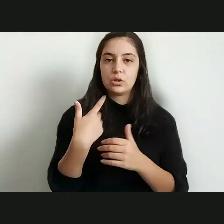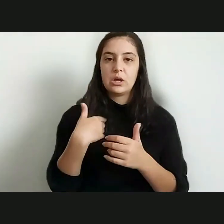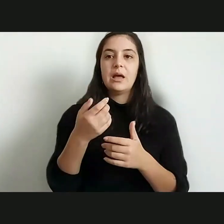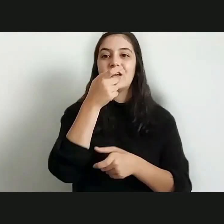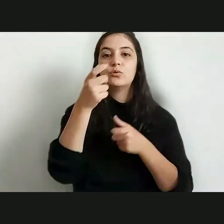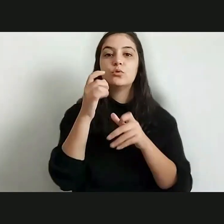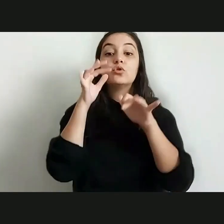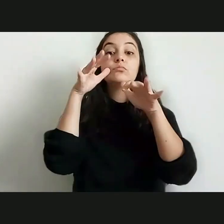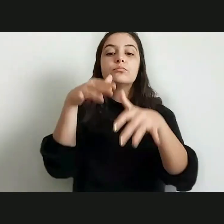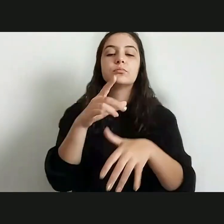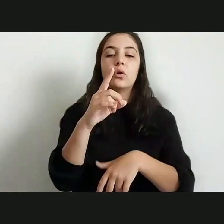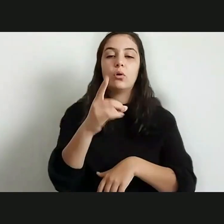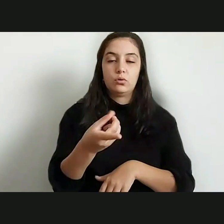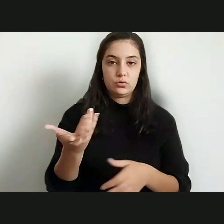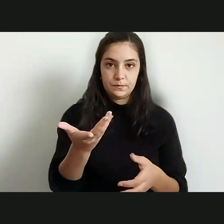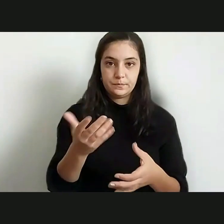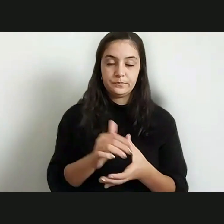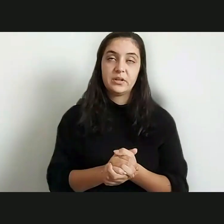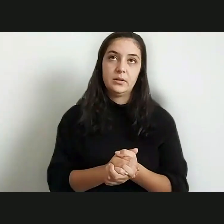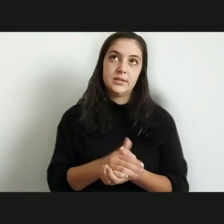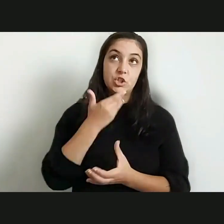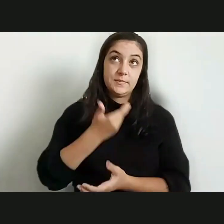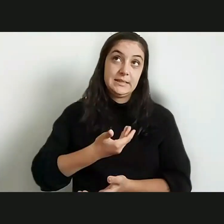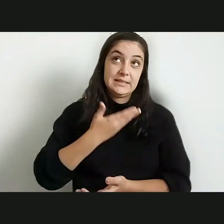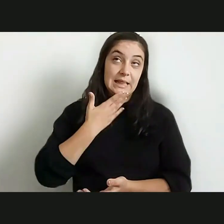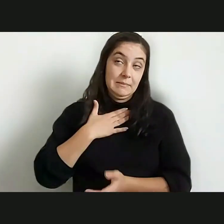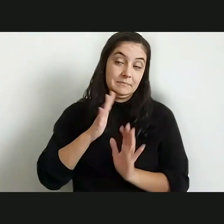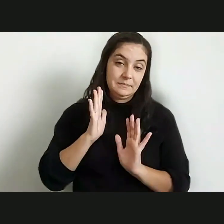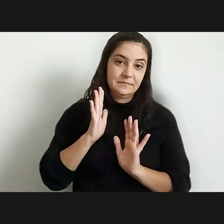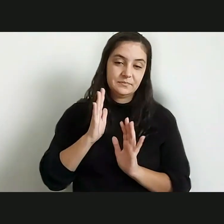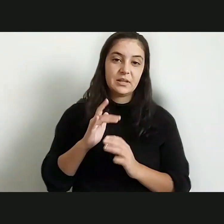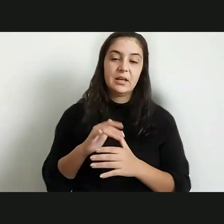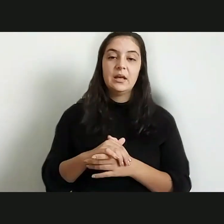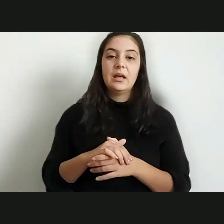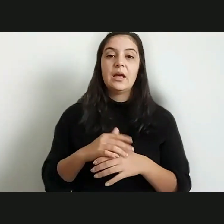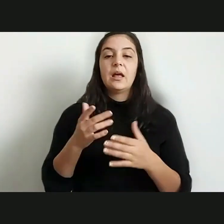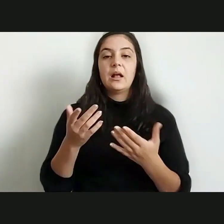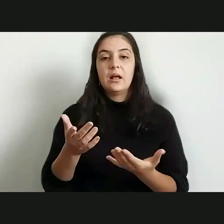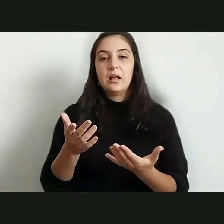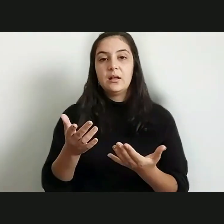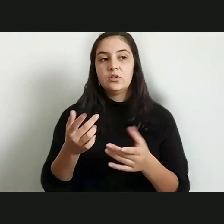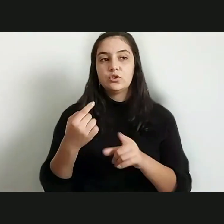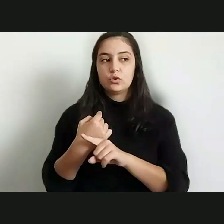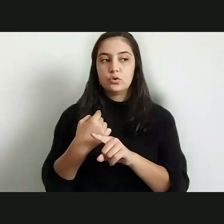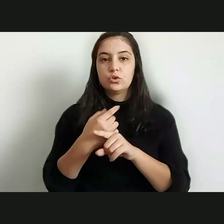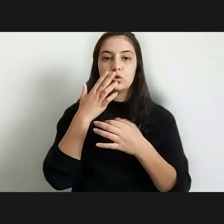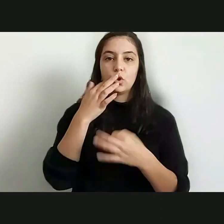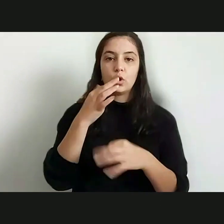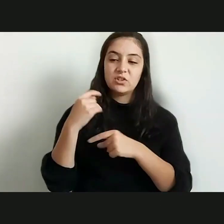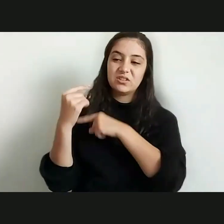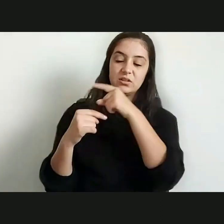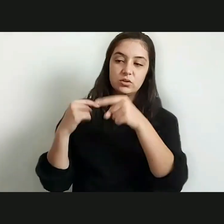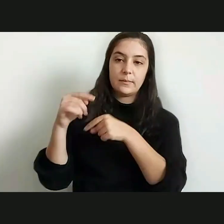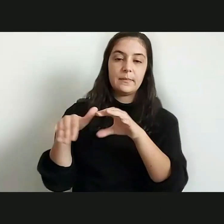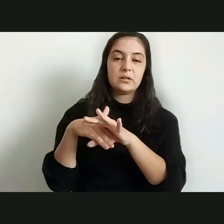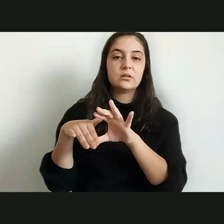pessoas. E a experiência diz-me que os mecanismos mais convencionais, mais tradicionais de participação